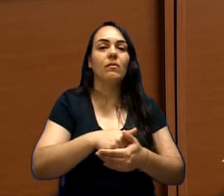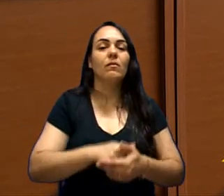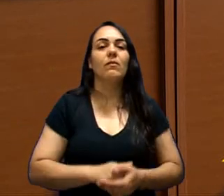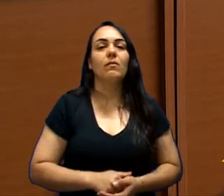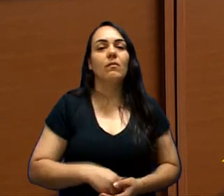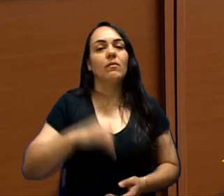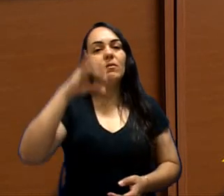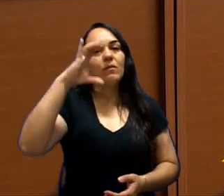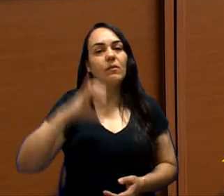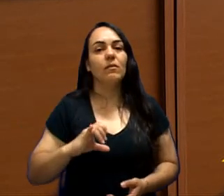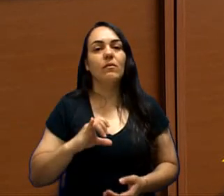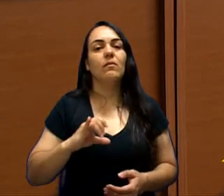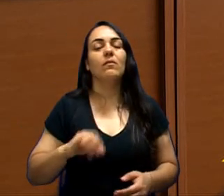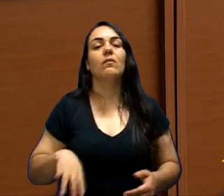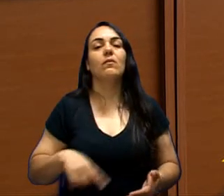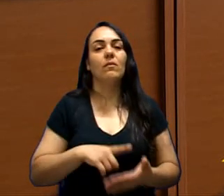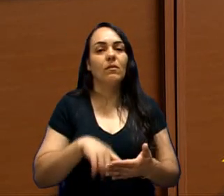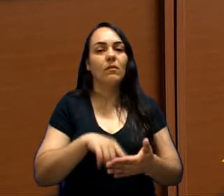Yara,